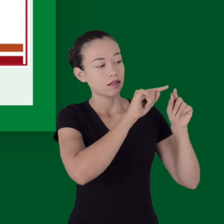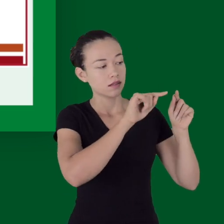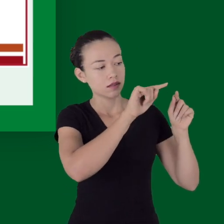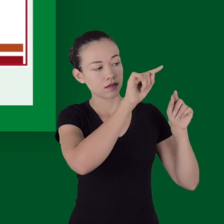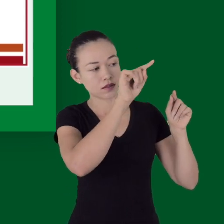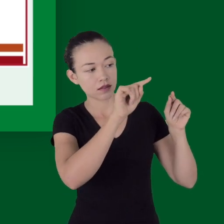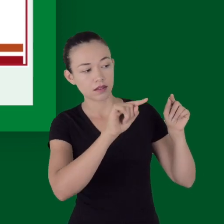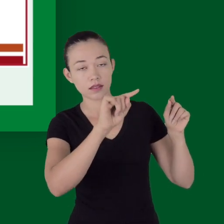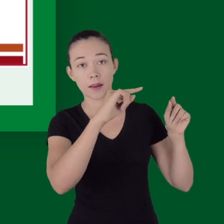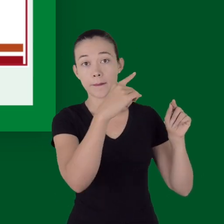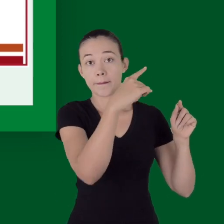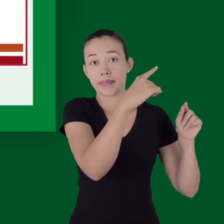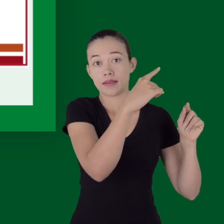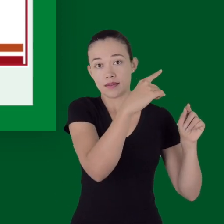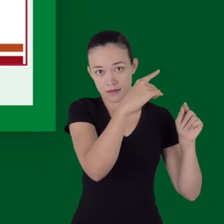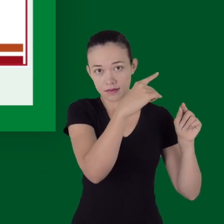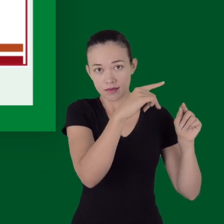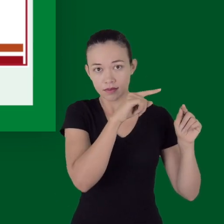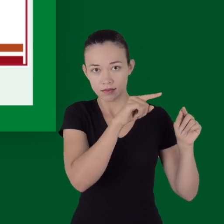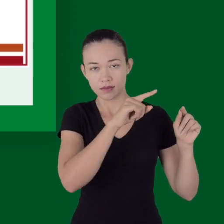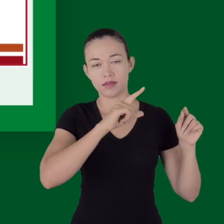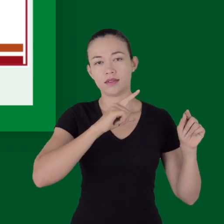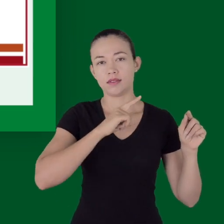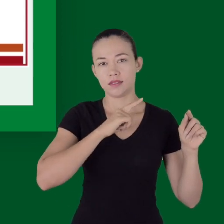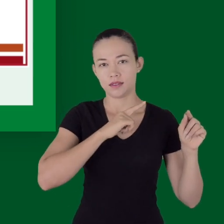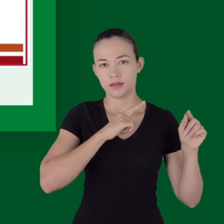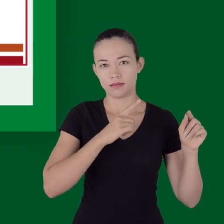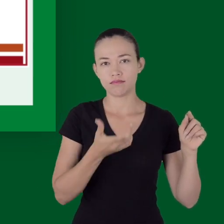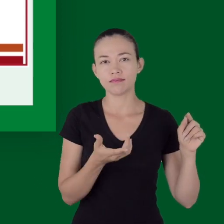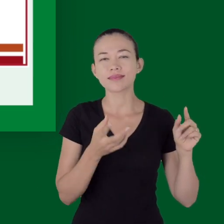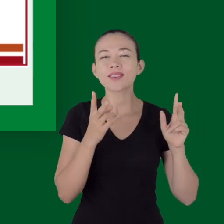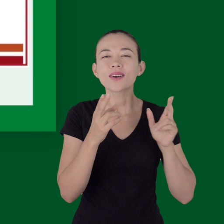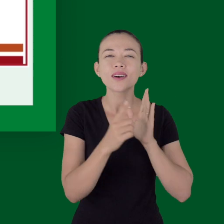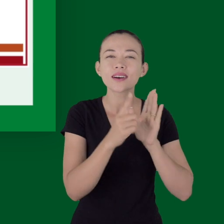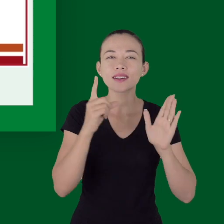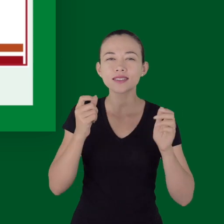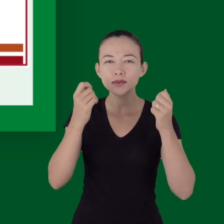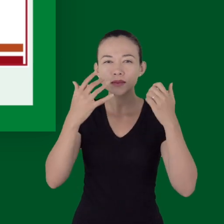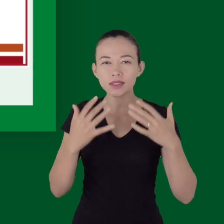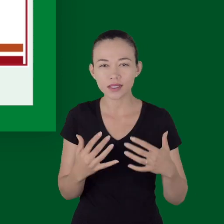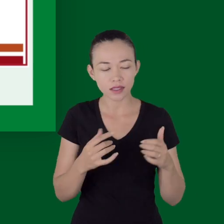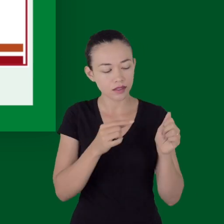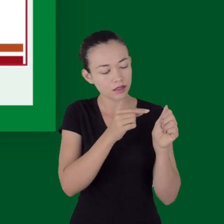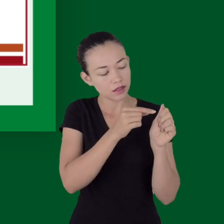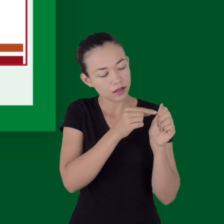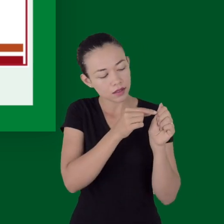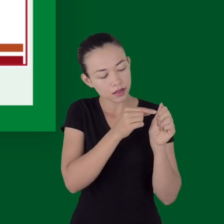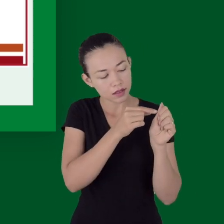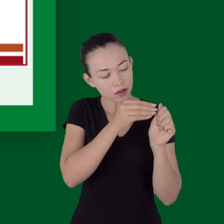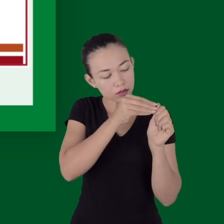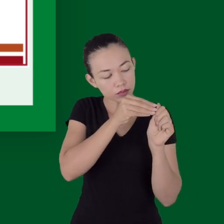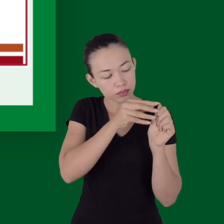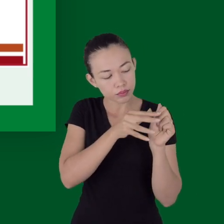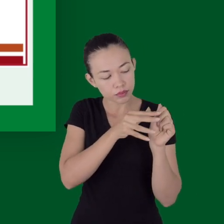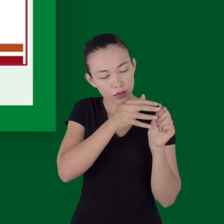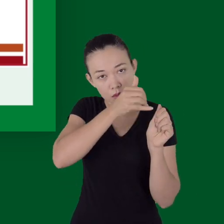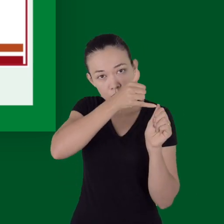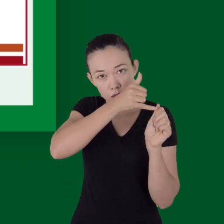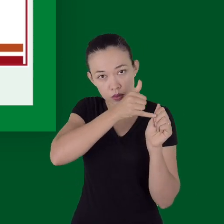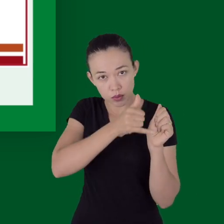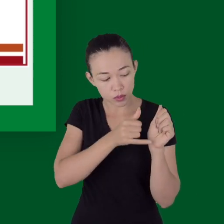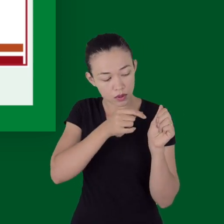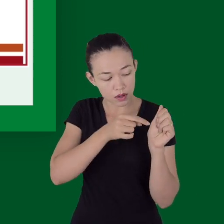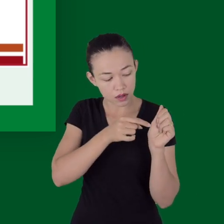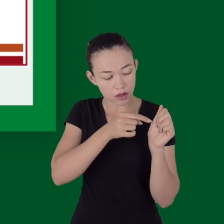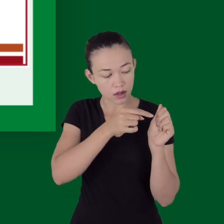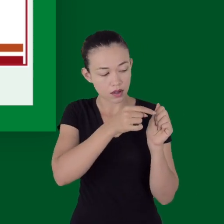falei, precisa da propagação do impulso elétrico a partir da despolarização do nó